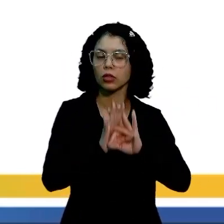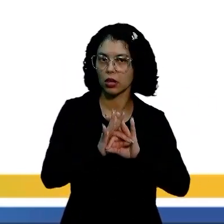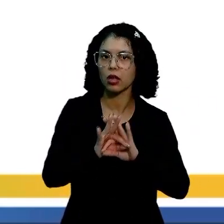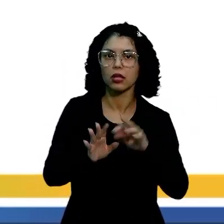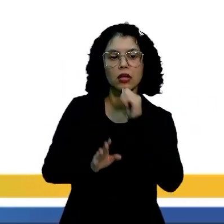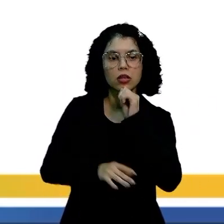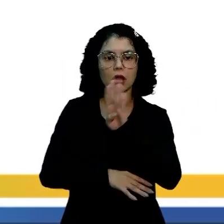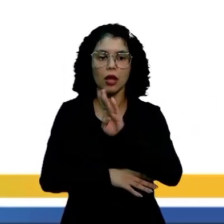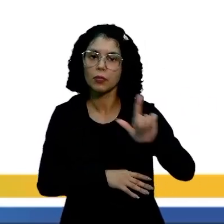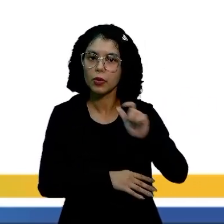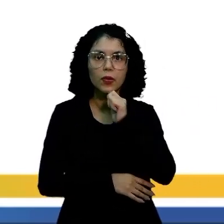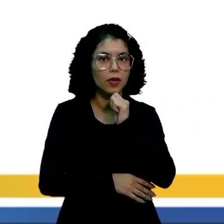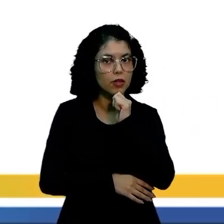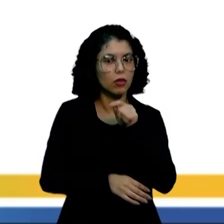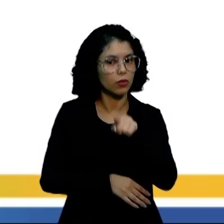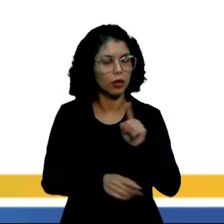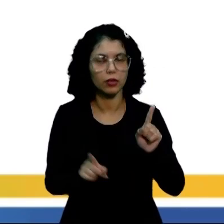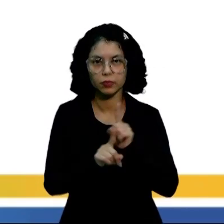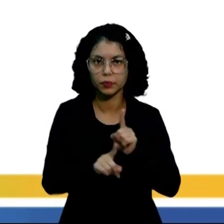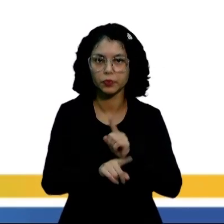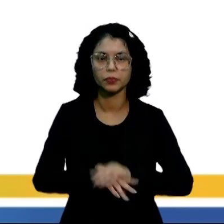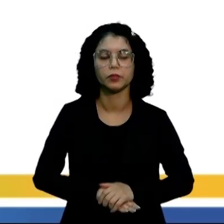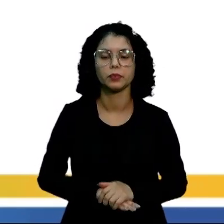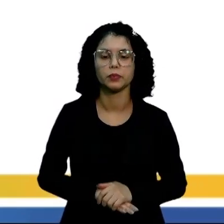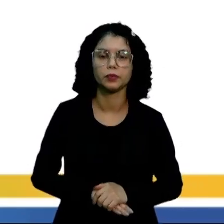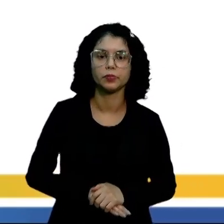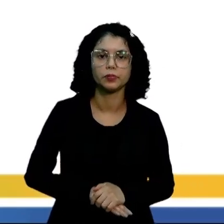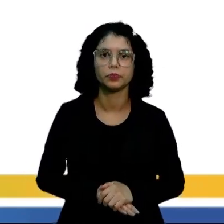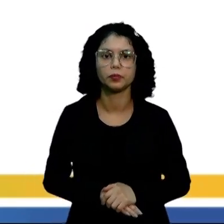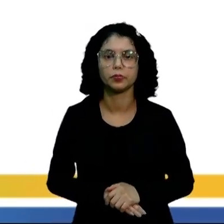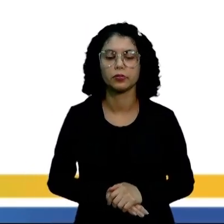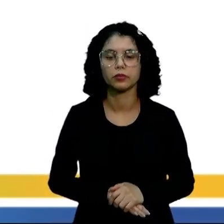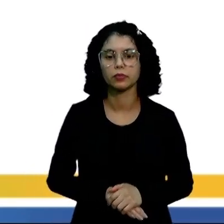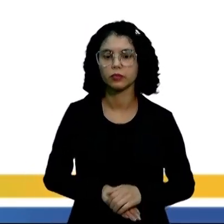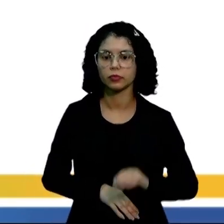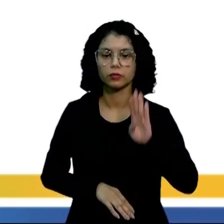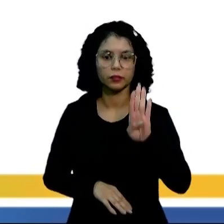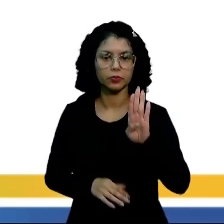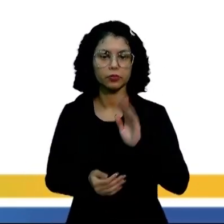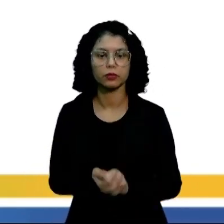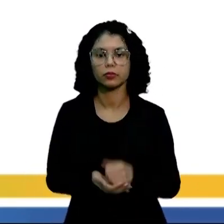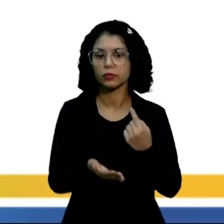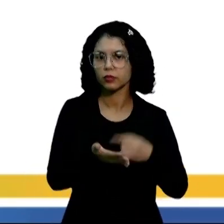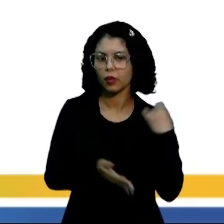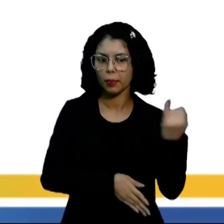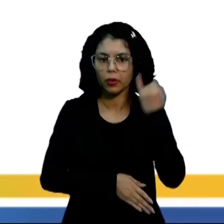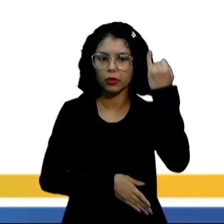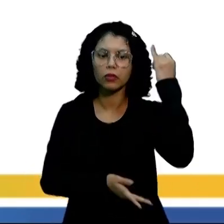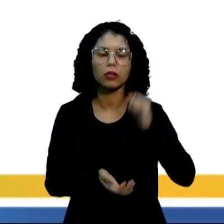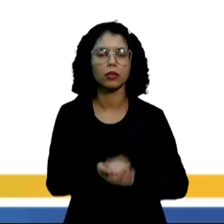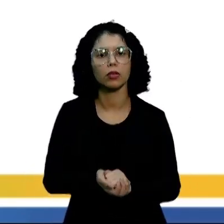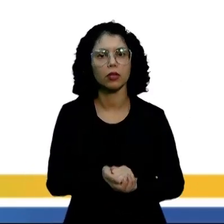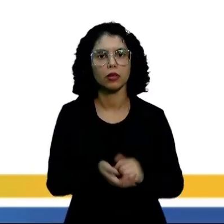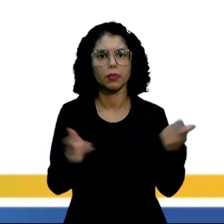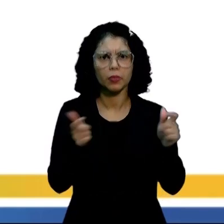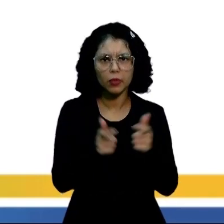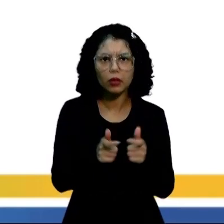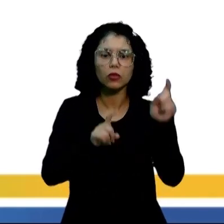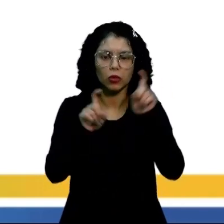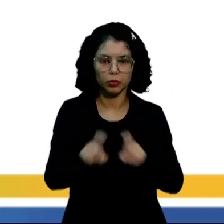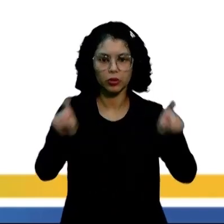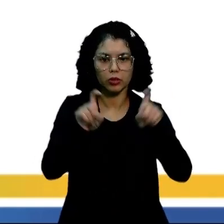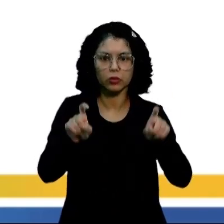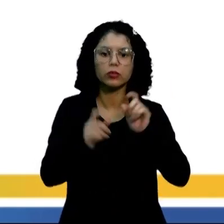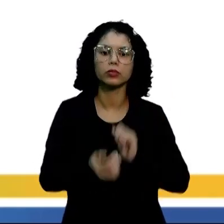Bill Gates, ainda não essa divulgação de informações. Na letra B, as marcas mais importantes de microcomputadores